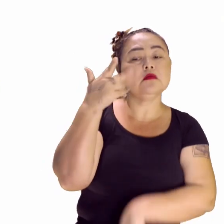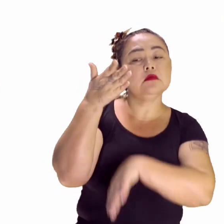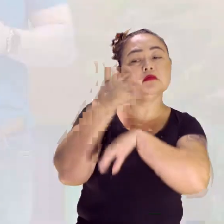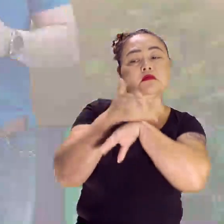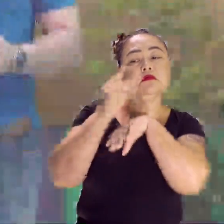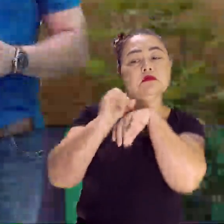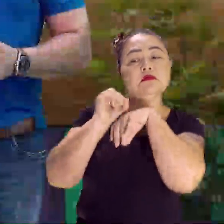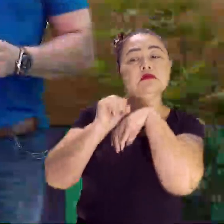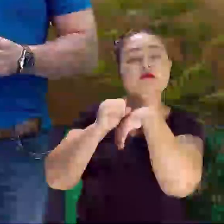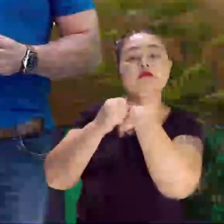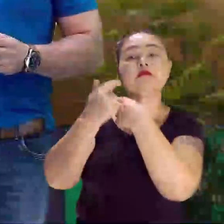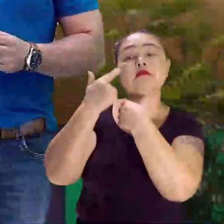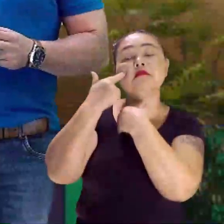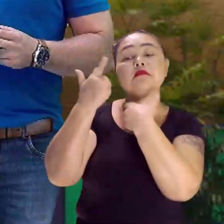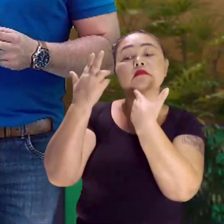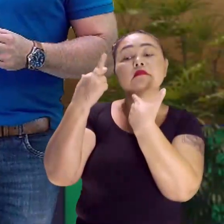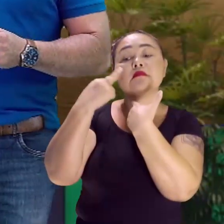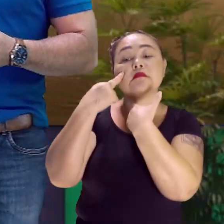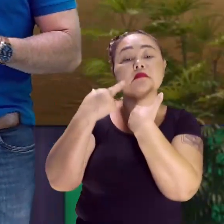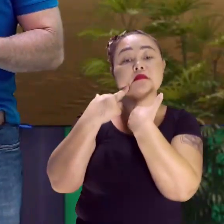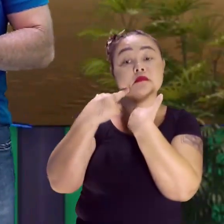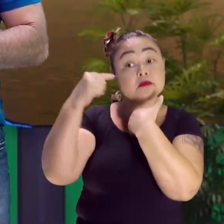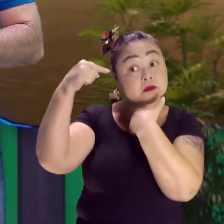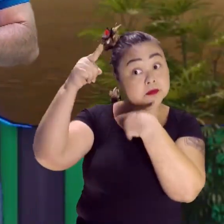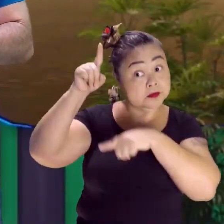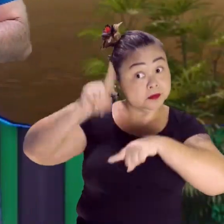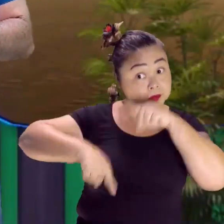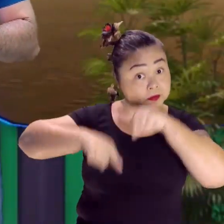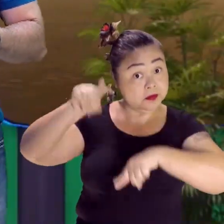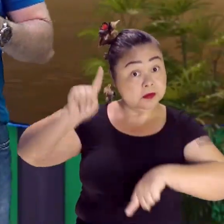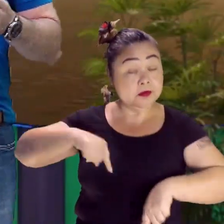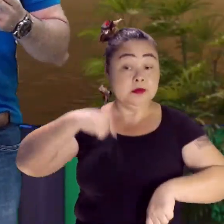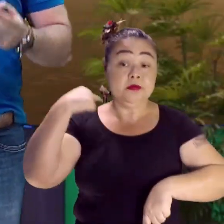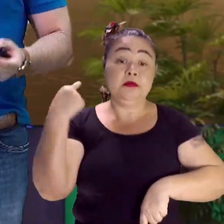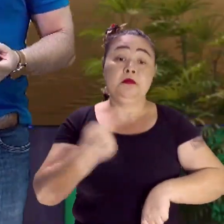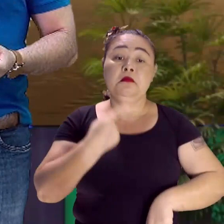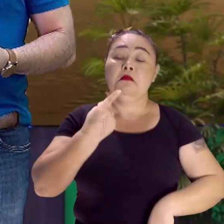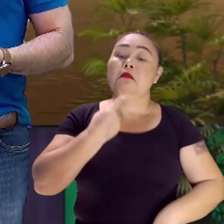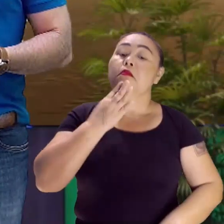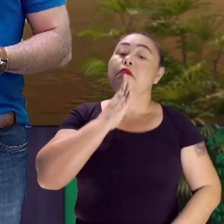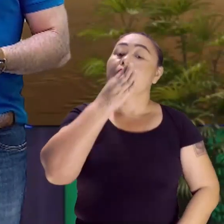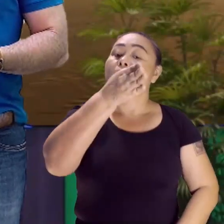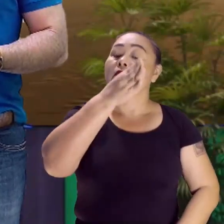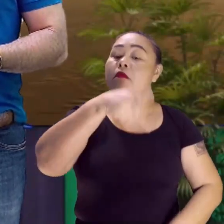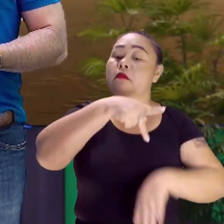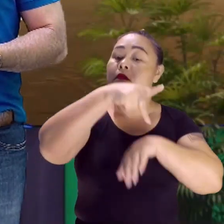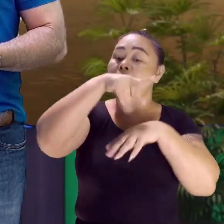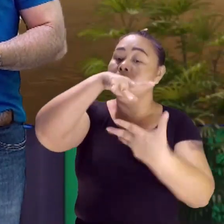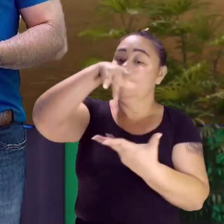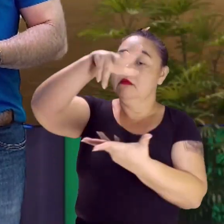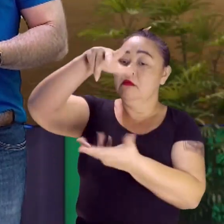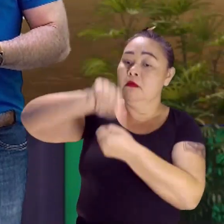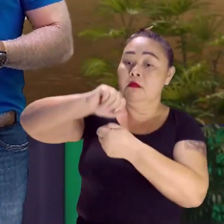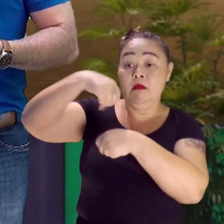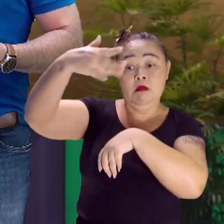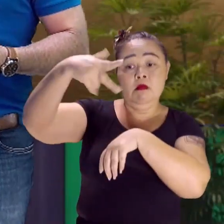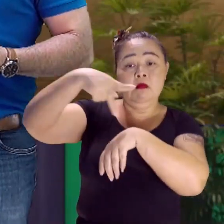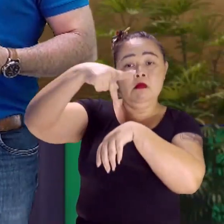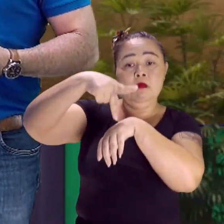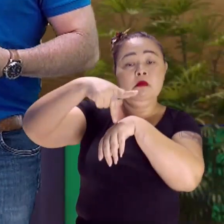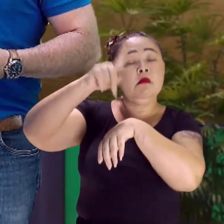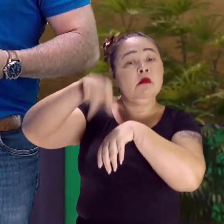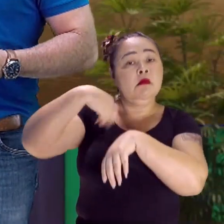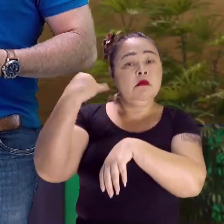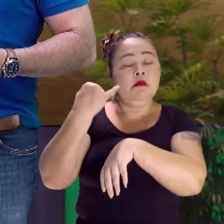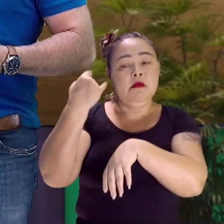e a gente vai verificar que o nosso produto em Rondônia chega em várias partes do mundo beleza então é muito importante